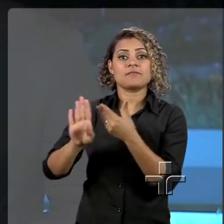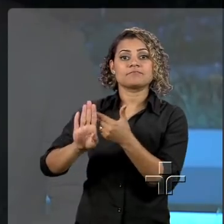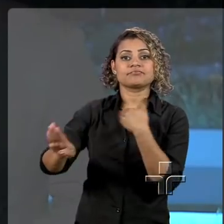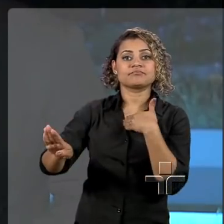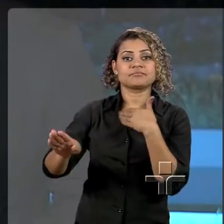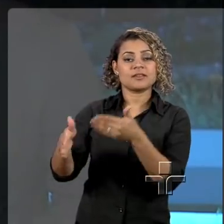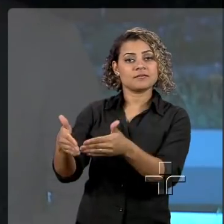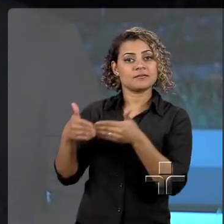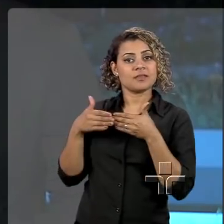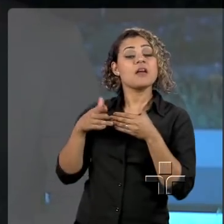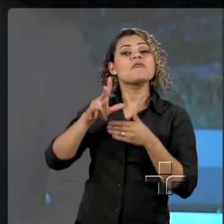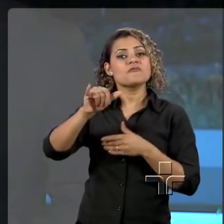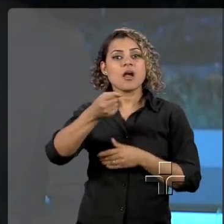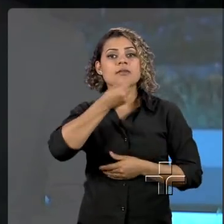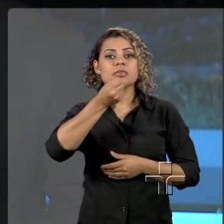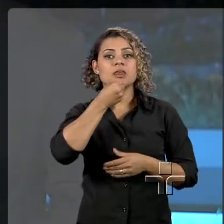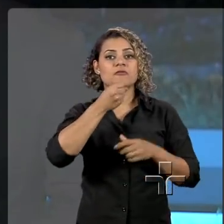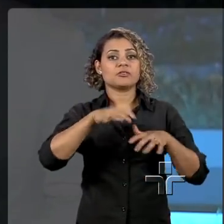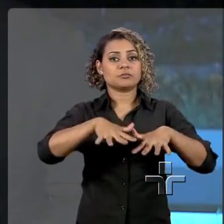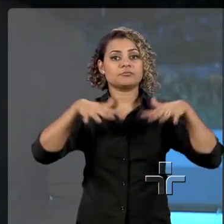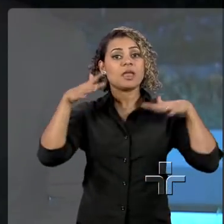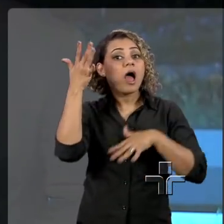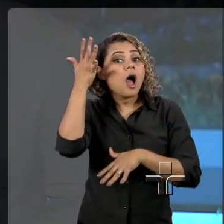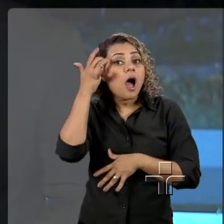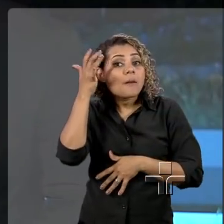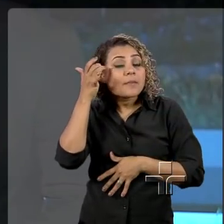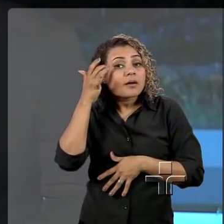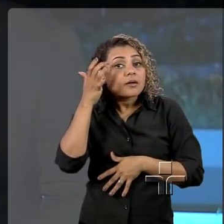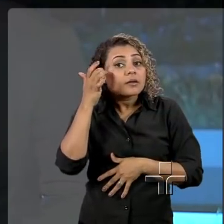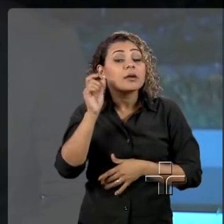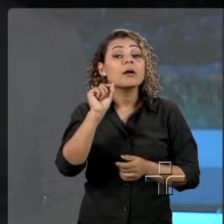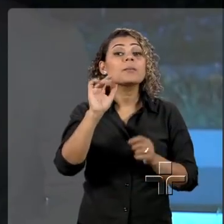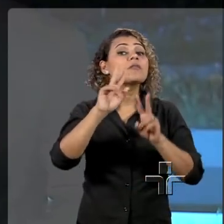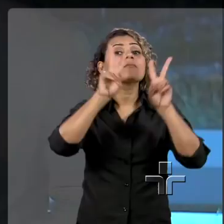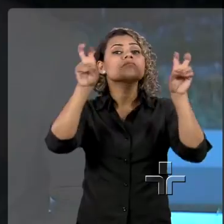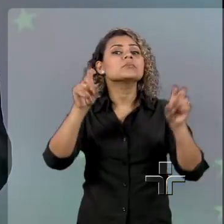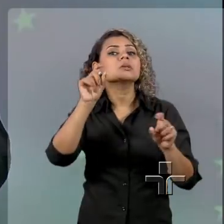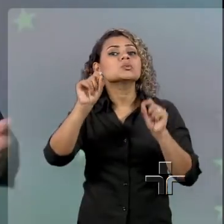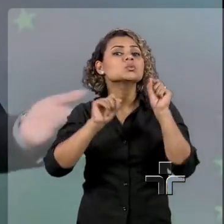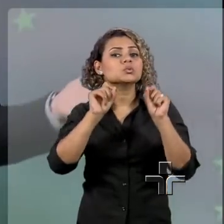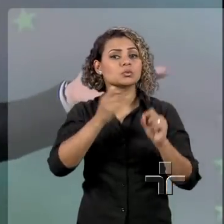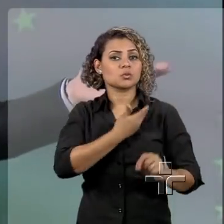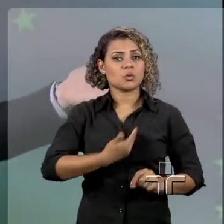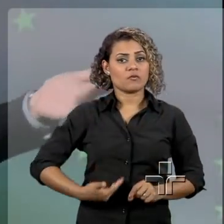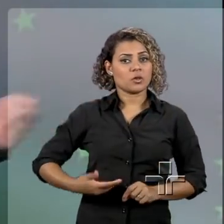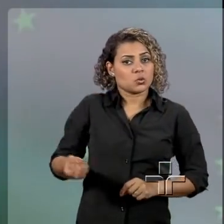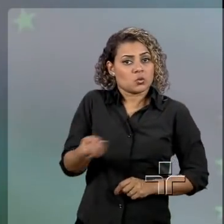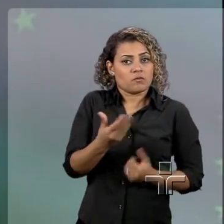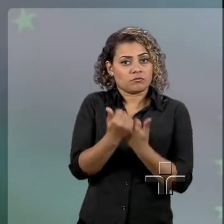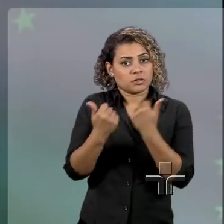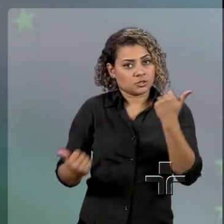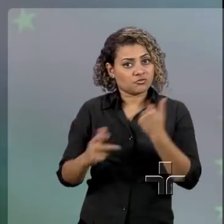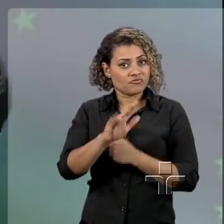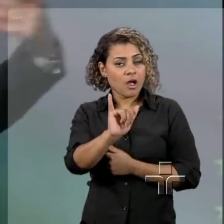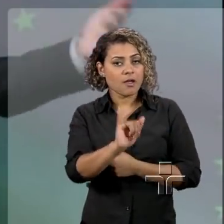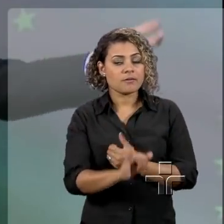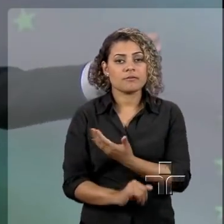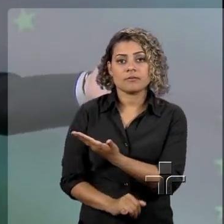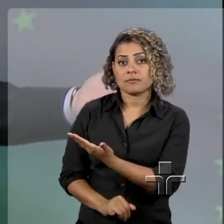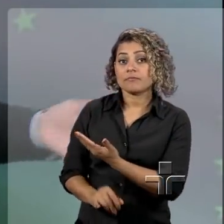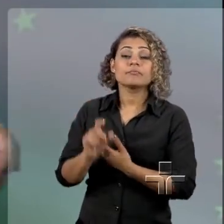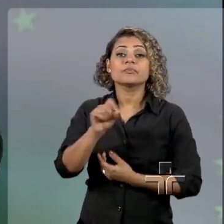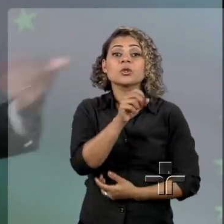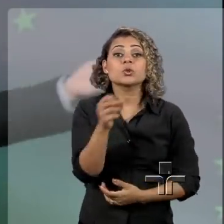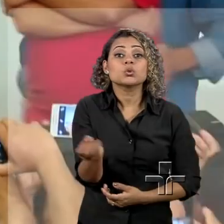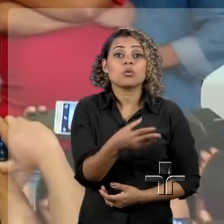que dará uma entrevista coletiva amanhã para falar sobre o cargo no novo governo. E foi exatamente com base nesse novo cargo